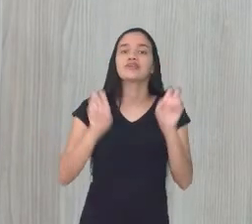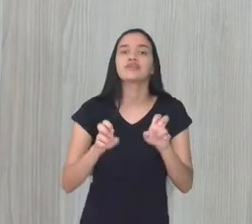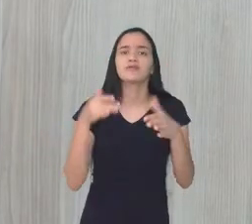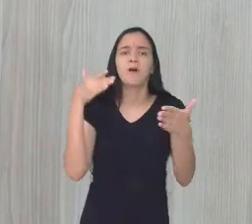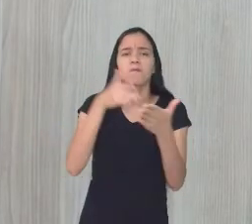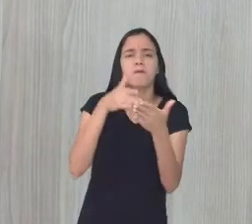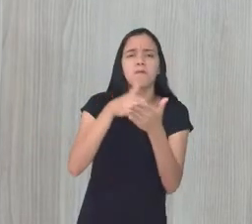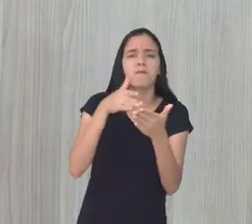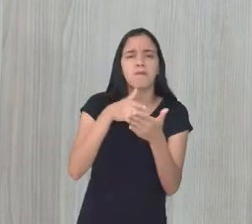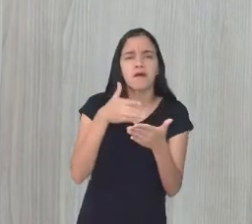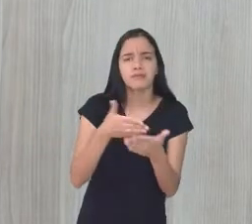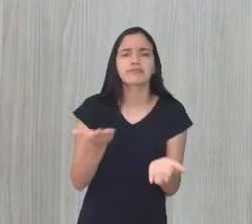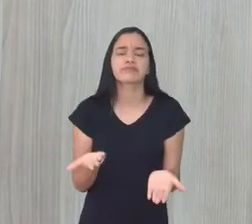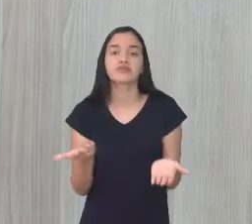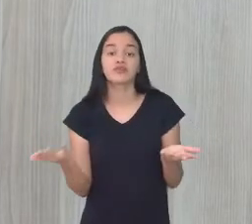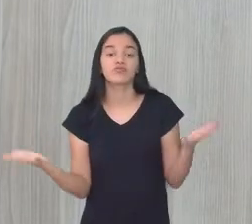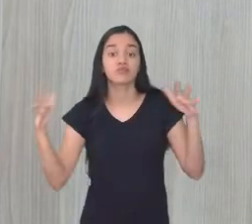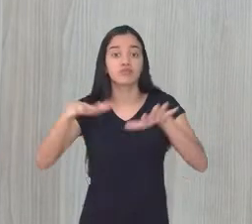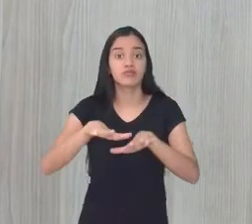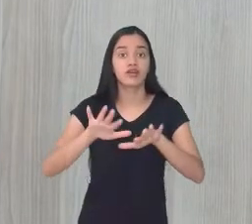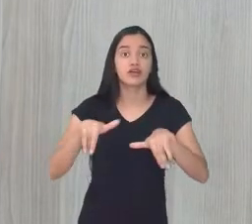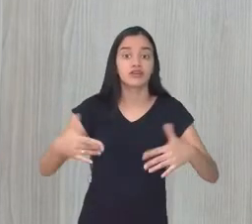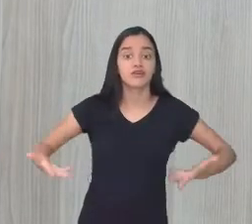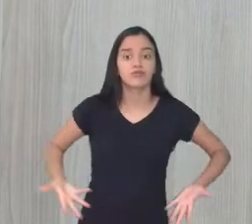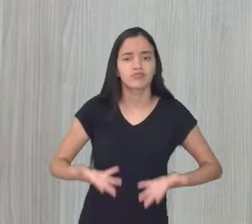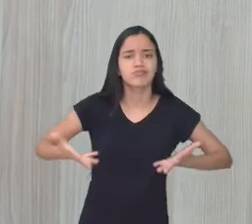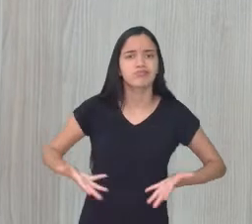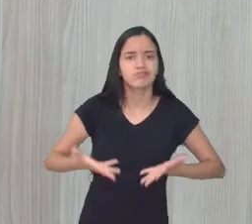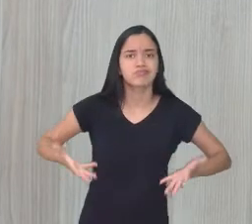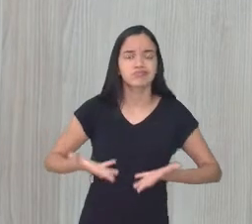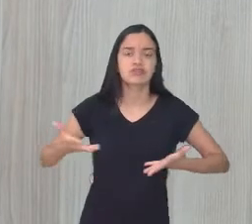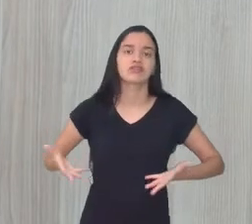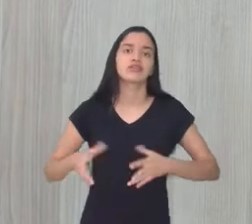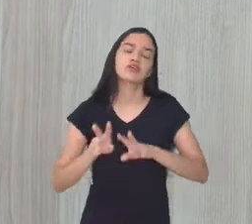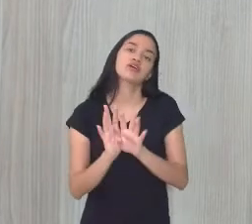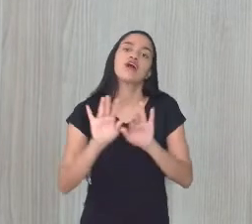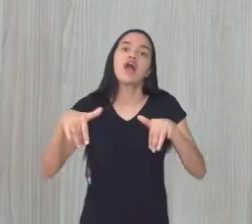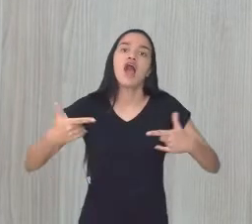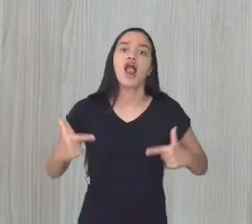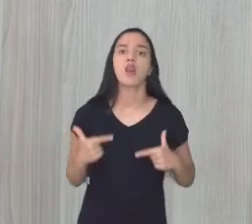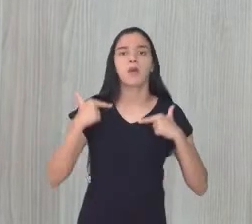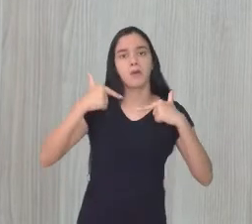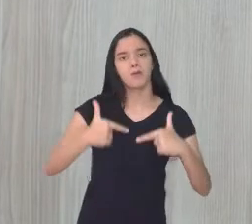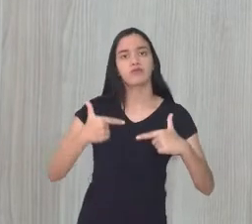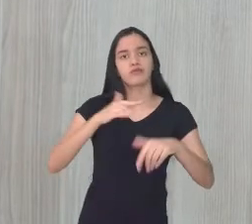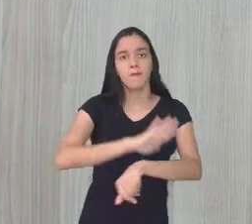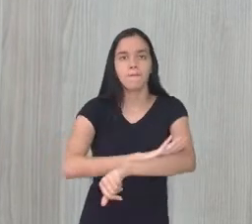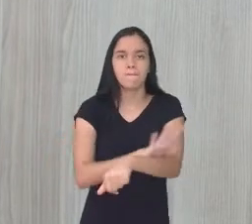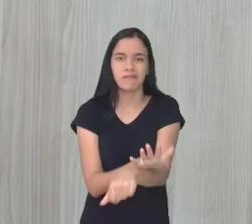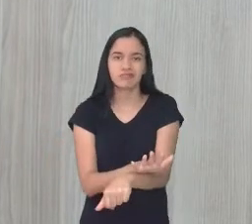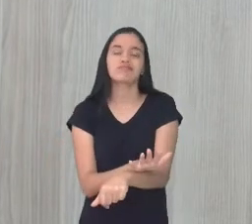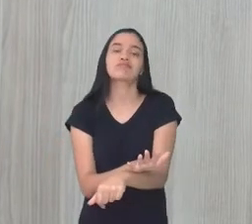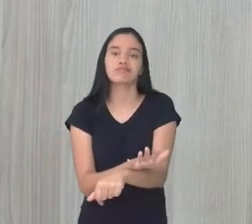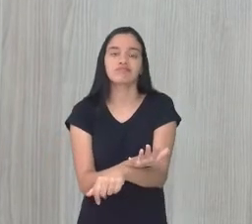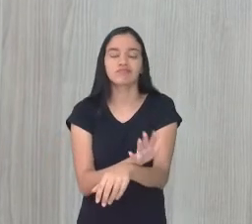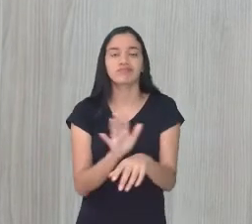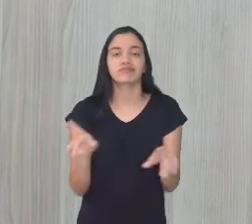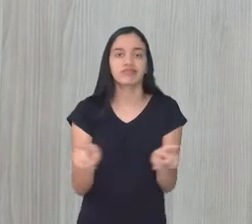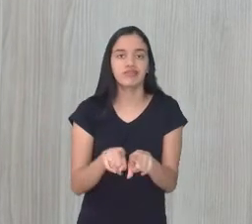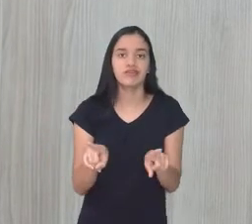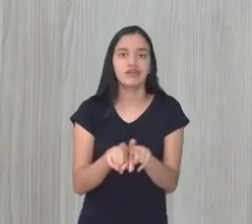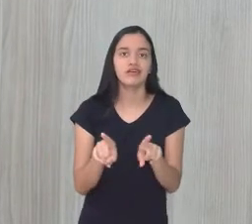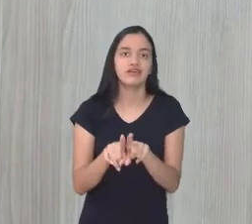garantir a inclusão. Então, um empenho nessa luta, não é? Luta pela eliminar essas barreiras, esse preconceito que fica